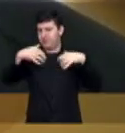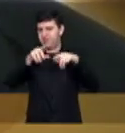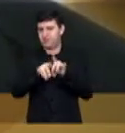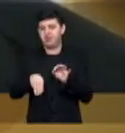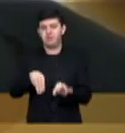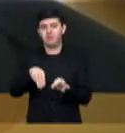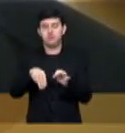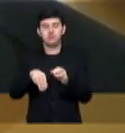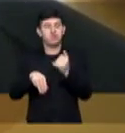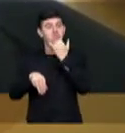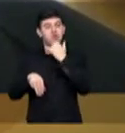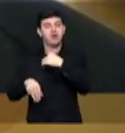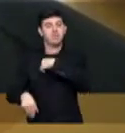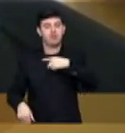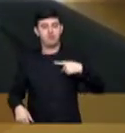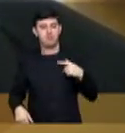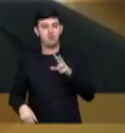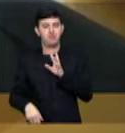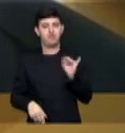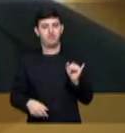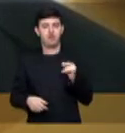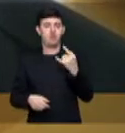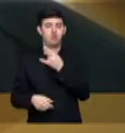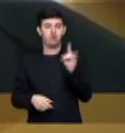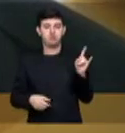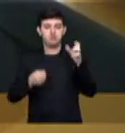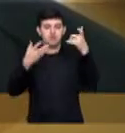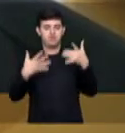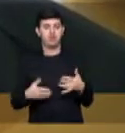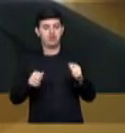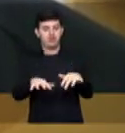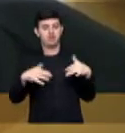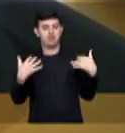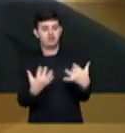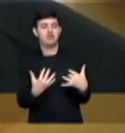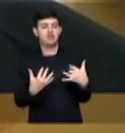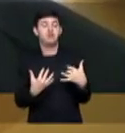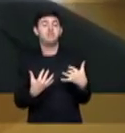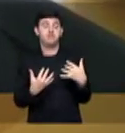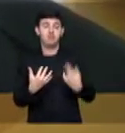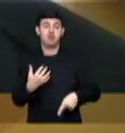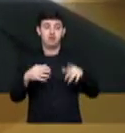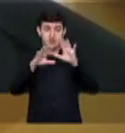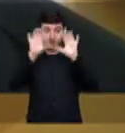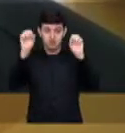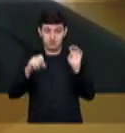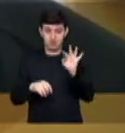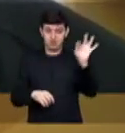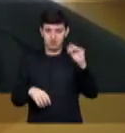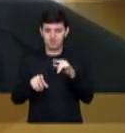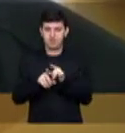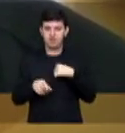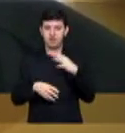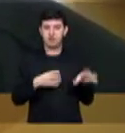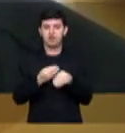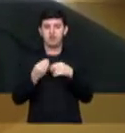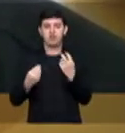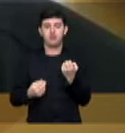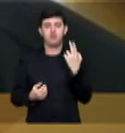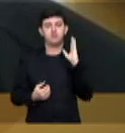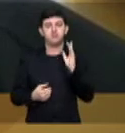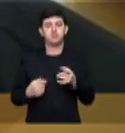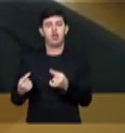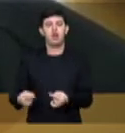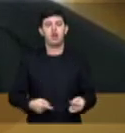fala por último numa sessão do plenário do Supremo, tem o dever de acrescentar algo àquilo que já